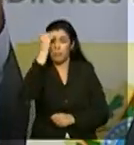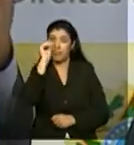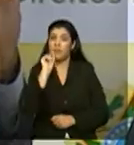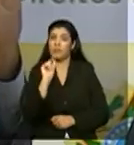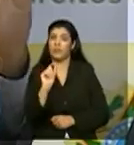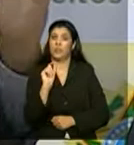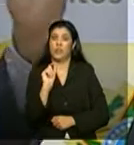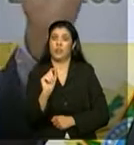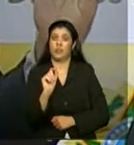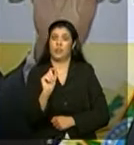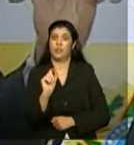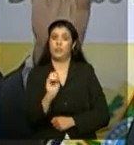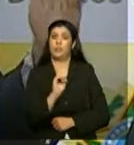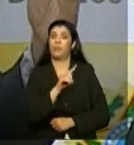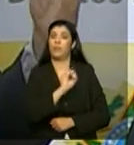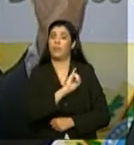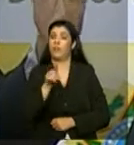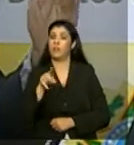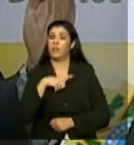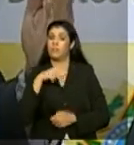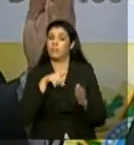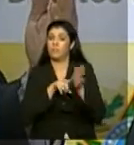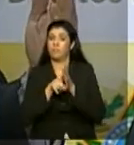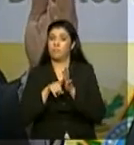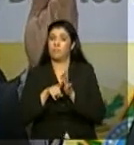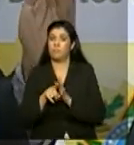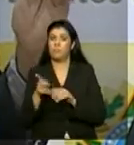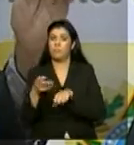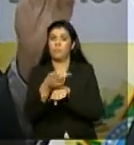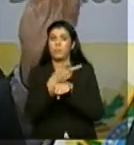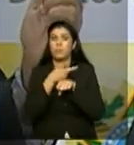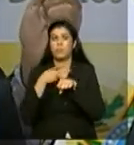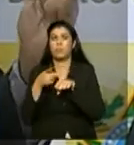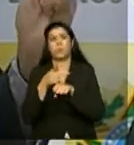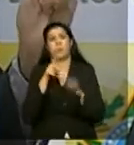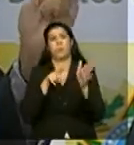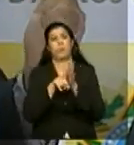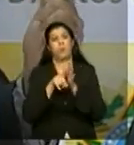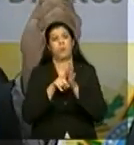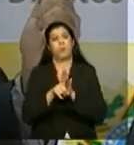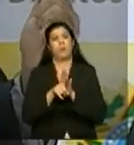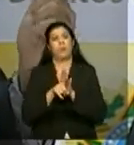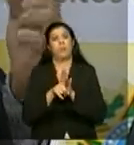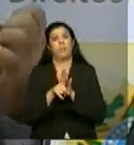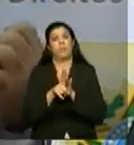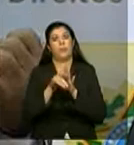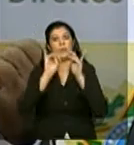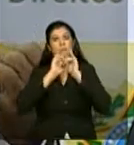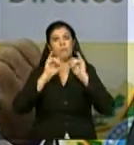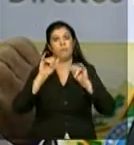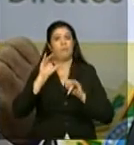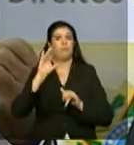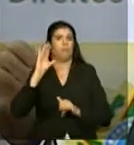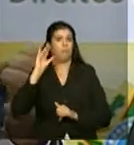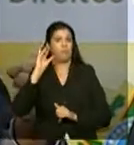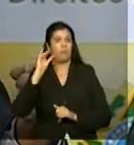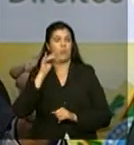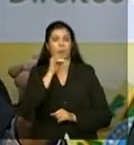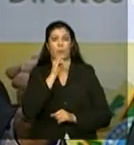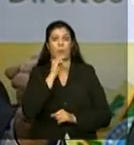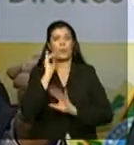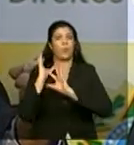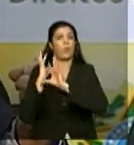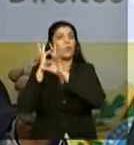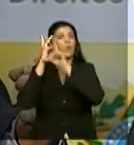quando a investigação da busca de informação científica de amo uma história clínica